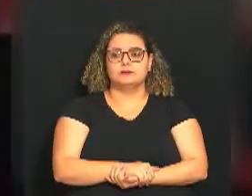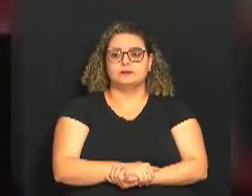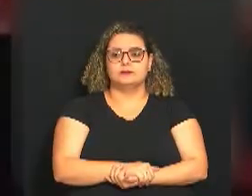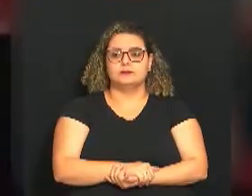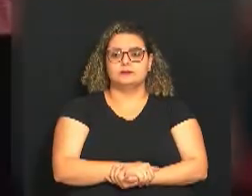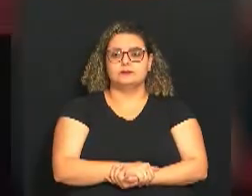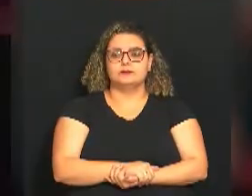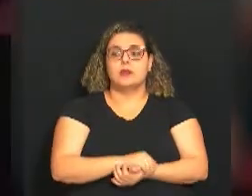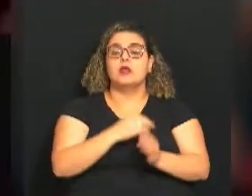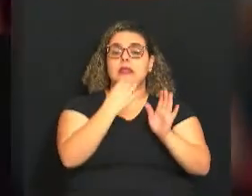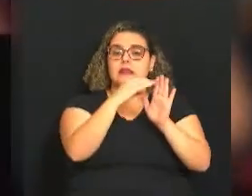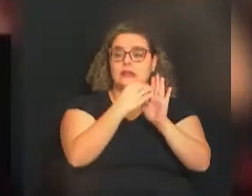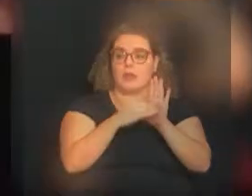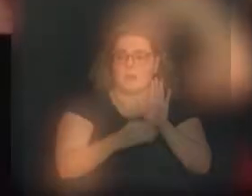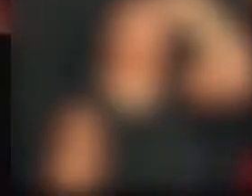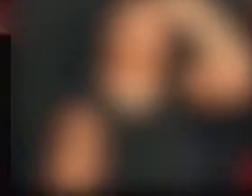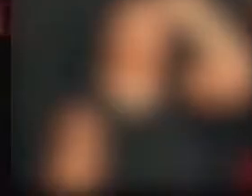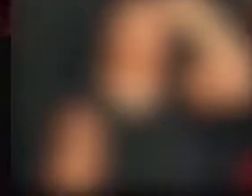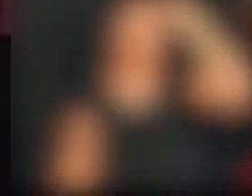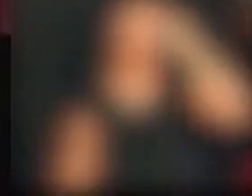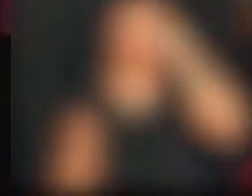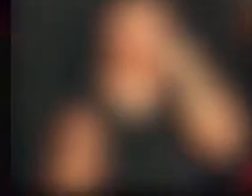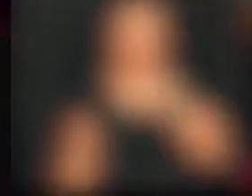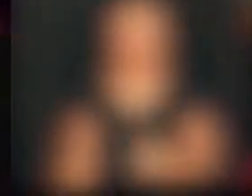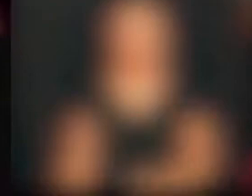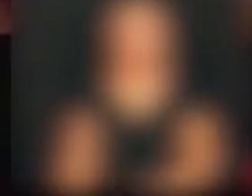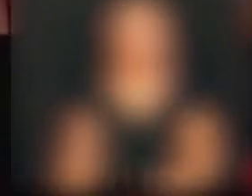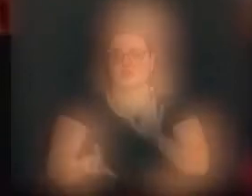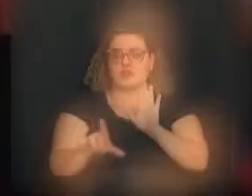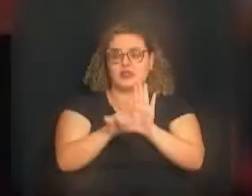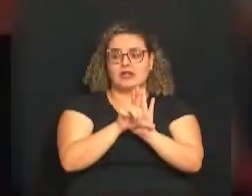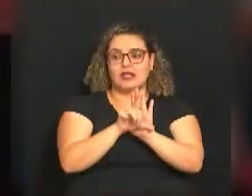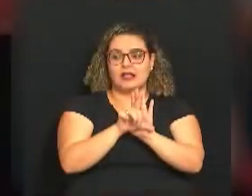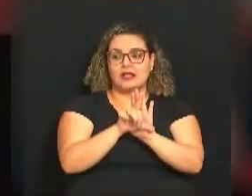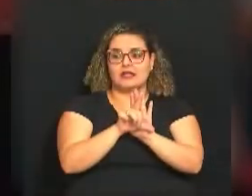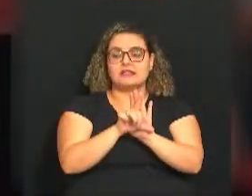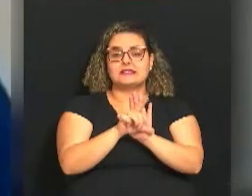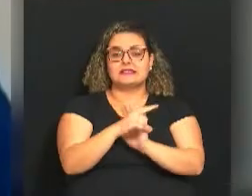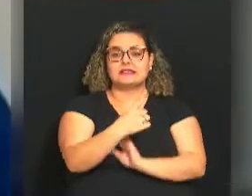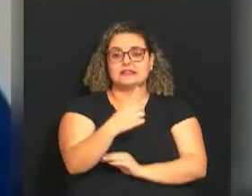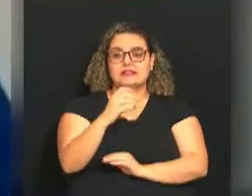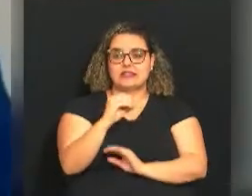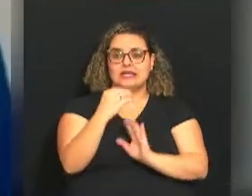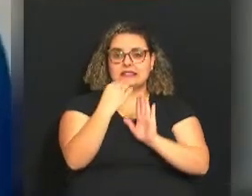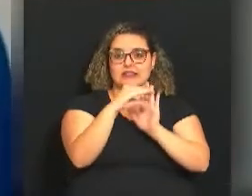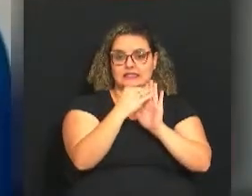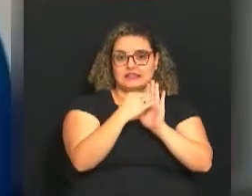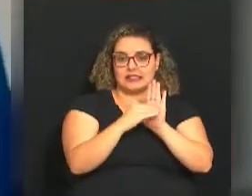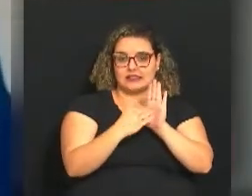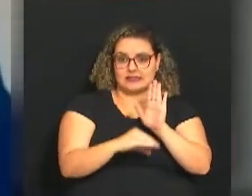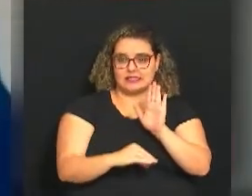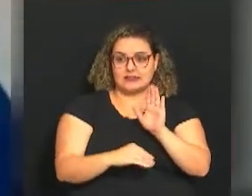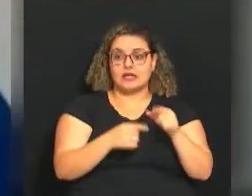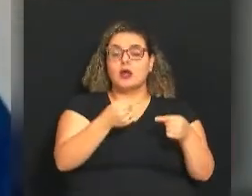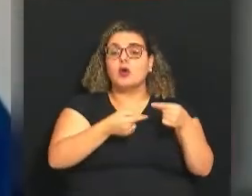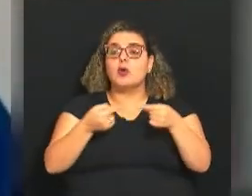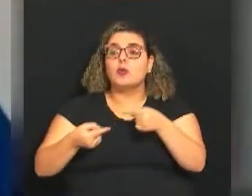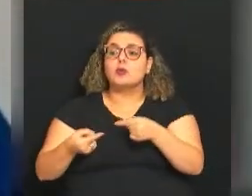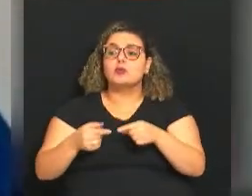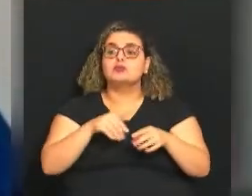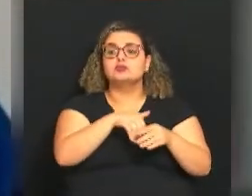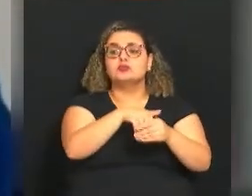Na pauta da Comissão de Constituição e Legalidade estavam 10 itens. Quem comandou a discussão e votação